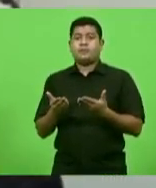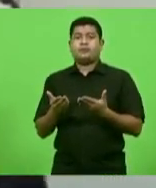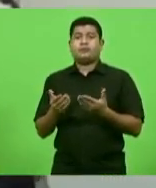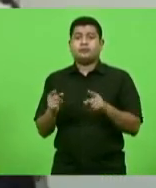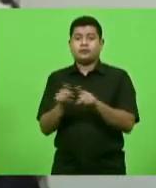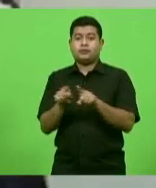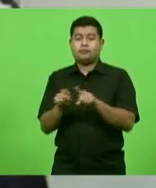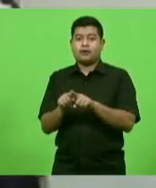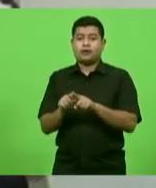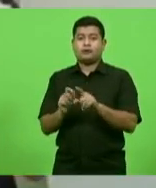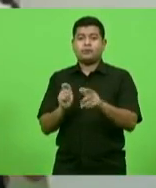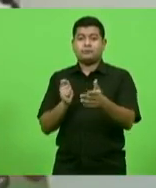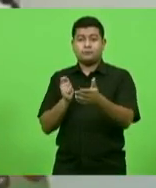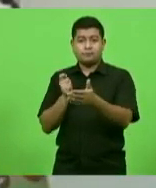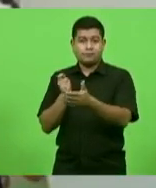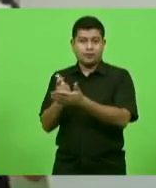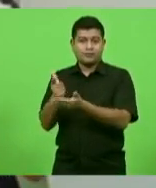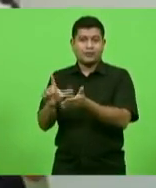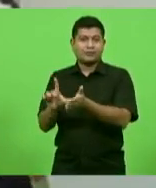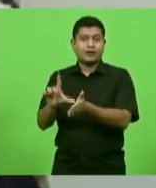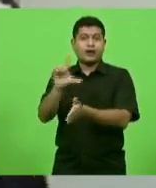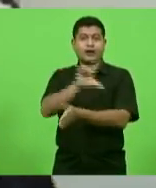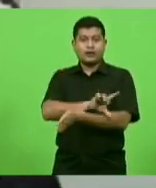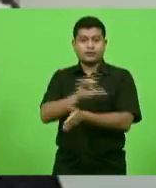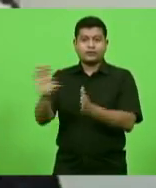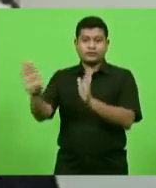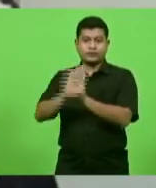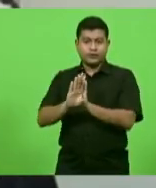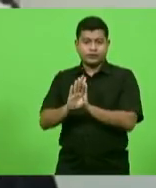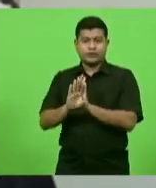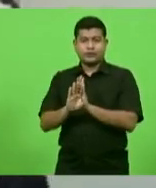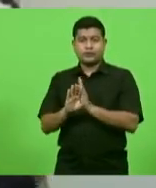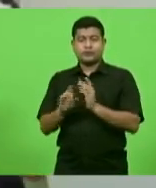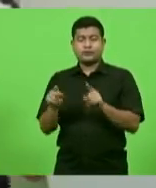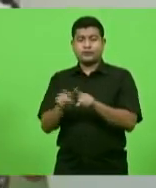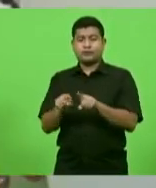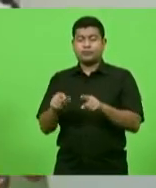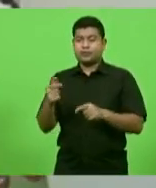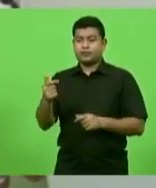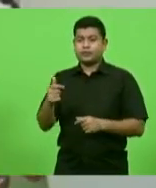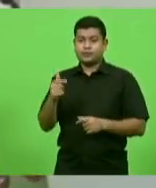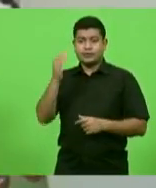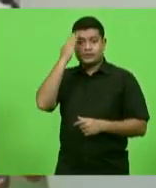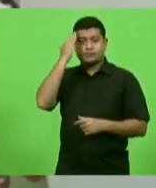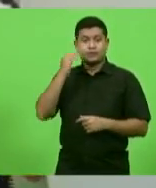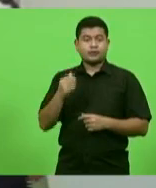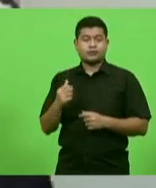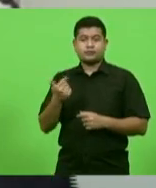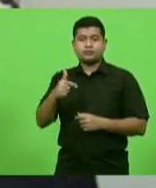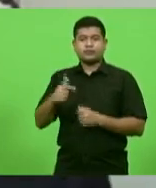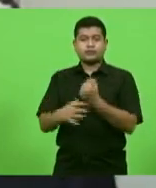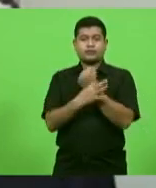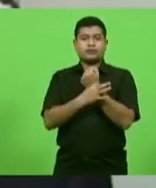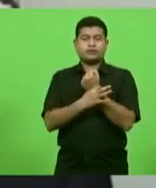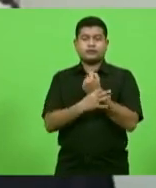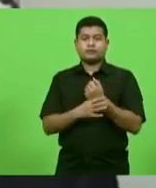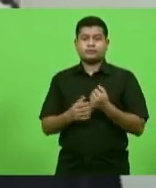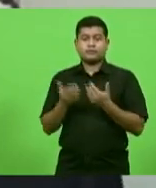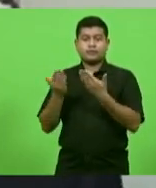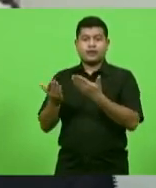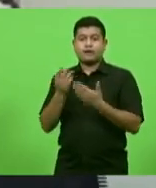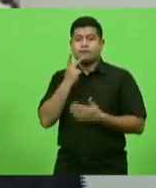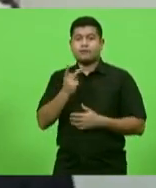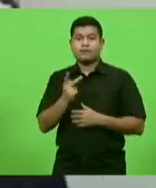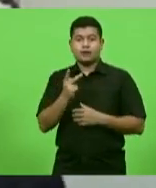incluindo o pagamento antecipado EA existência de não garantias quem desiste É o